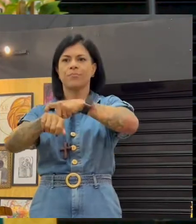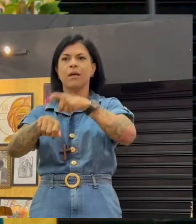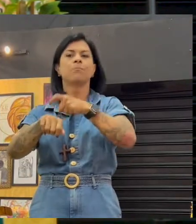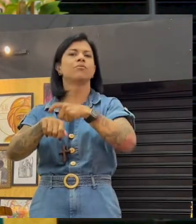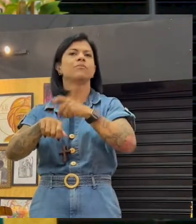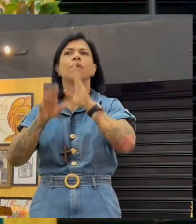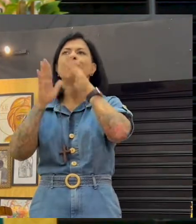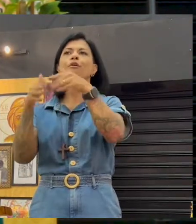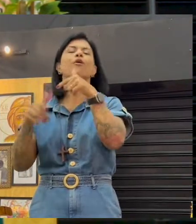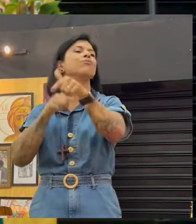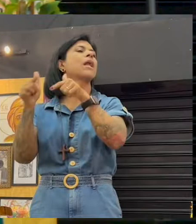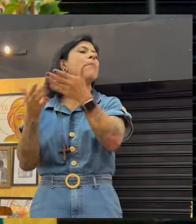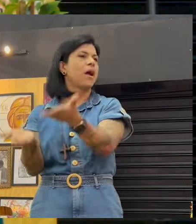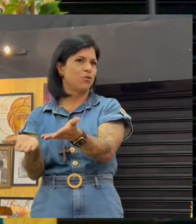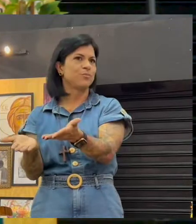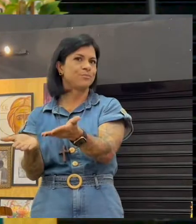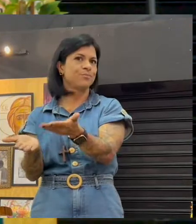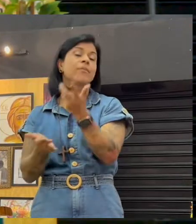esperança no seu trabalho também.